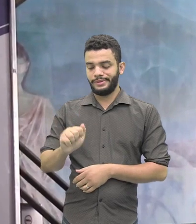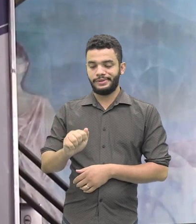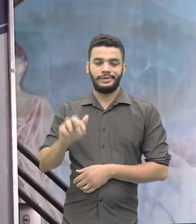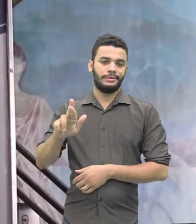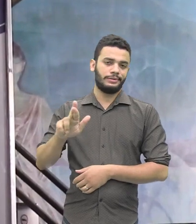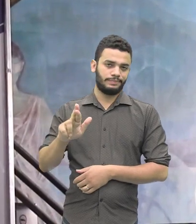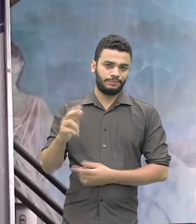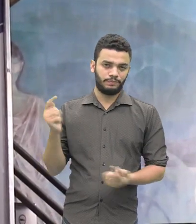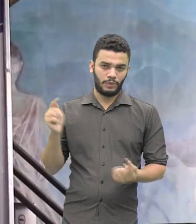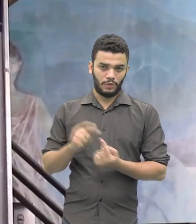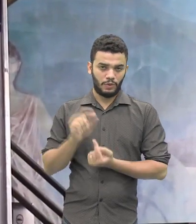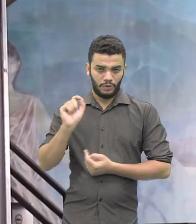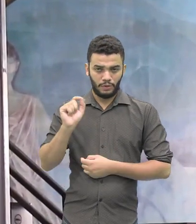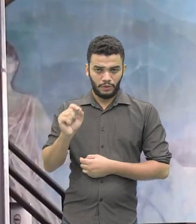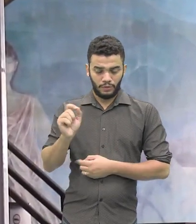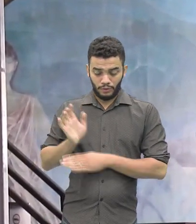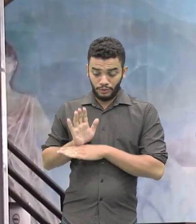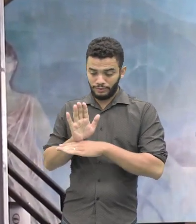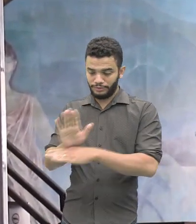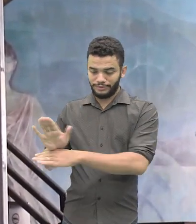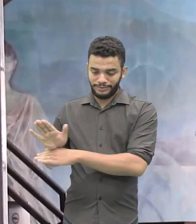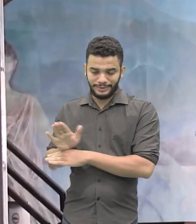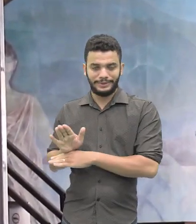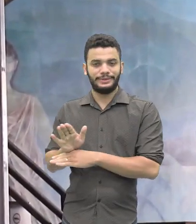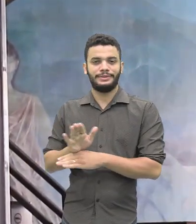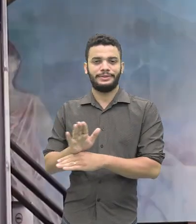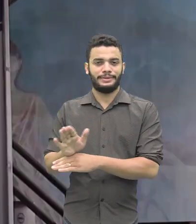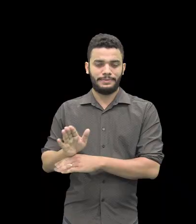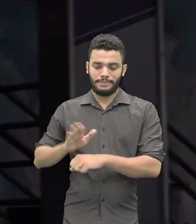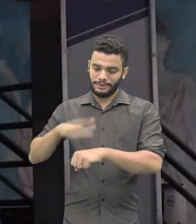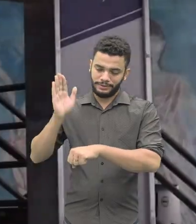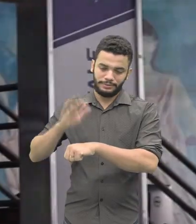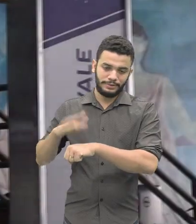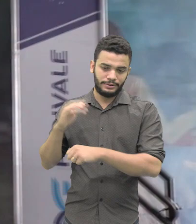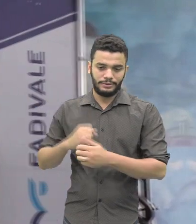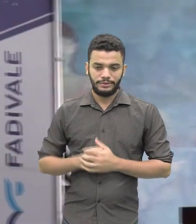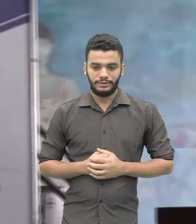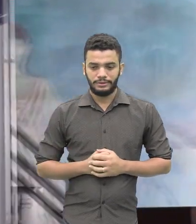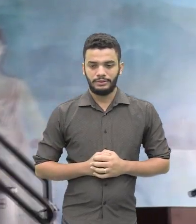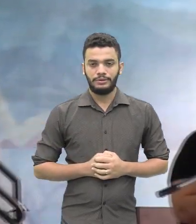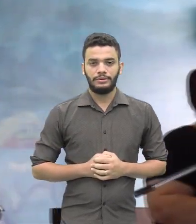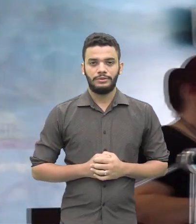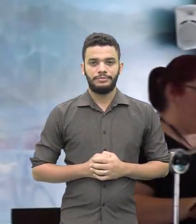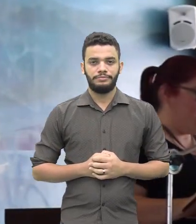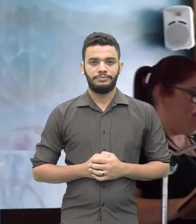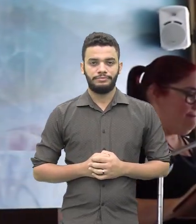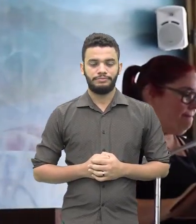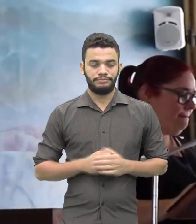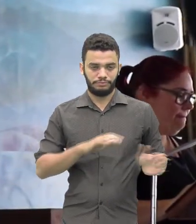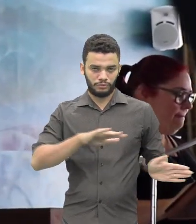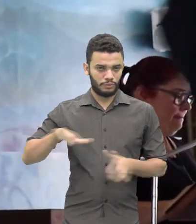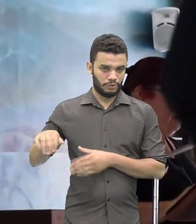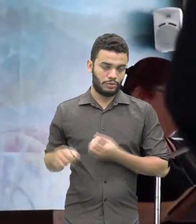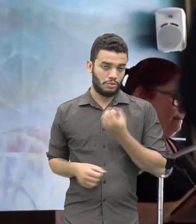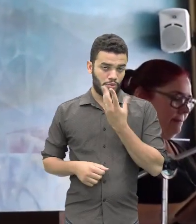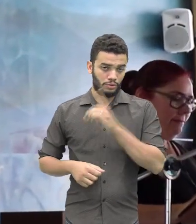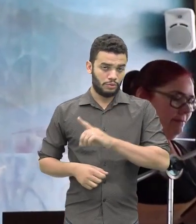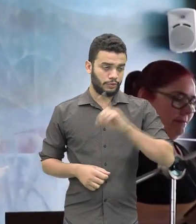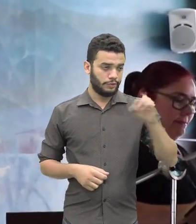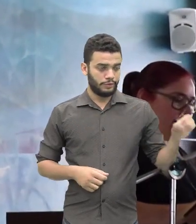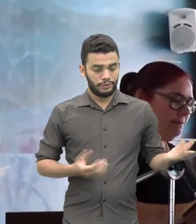as nossas crianças e adolescentes Governador Valadares tem um bom dia Bom dia a todos